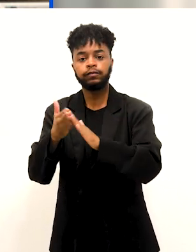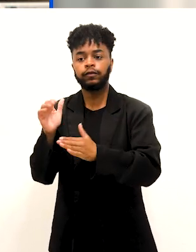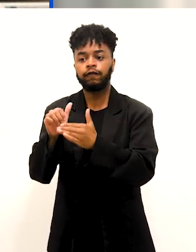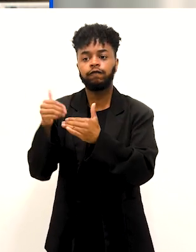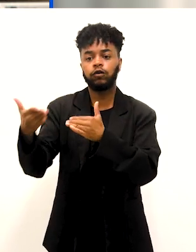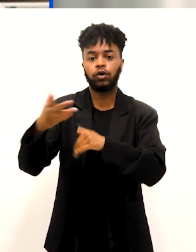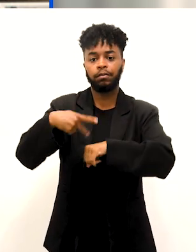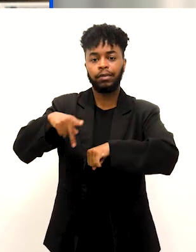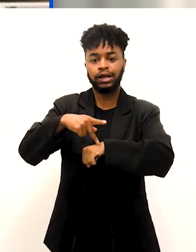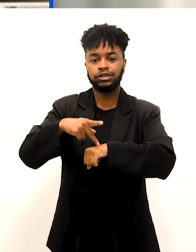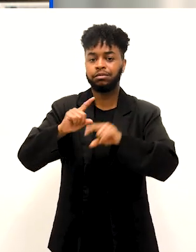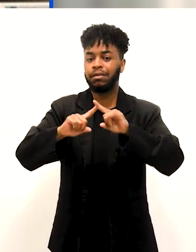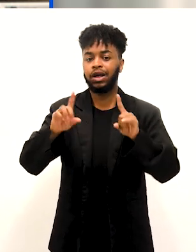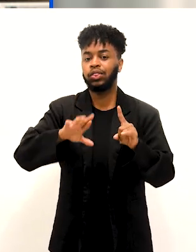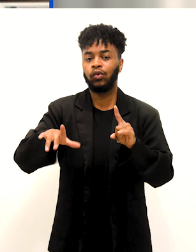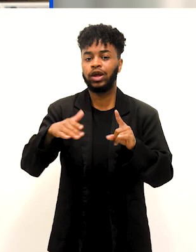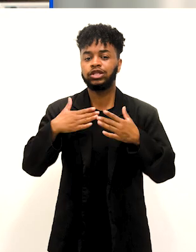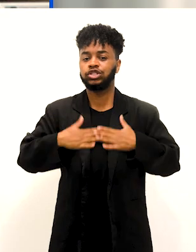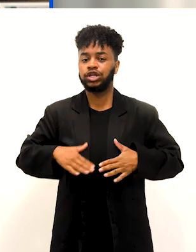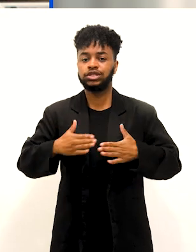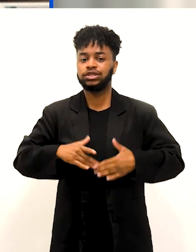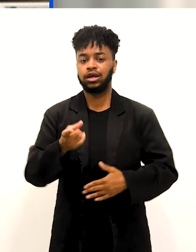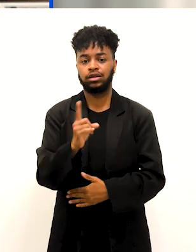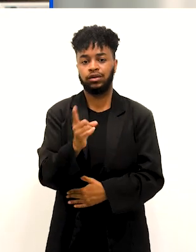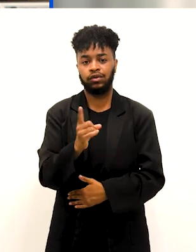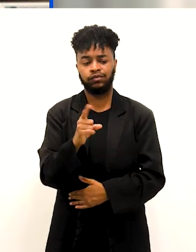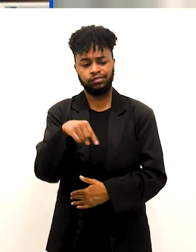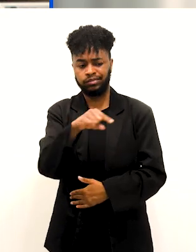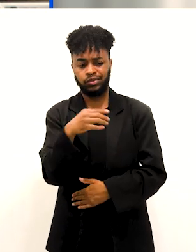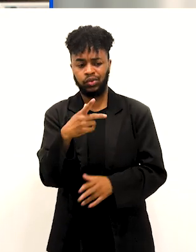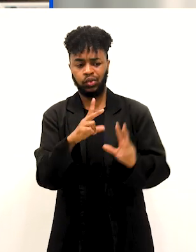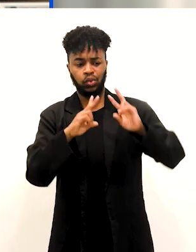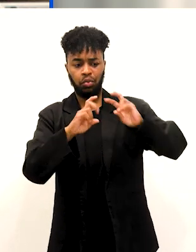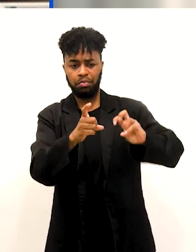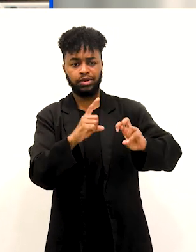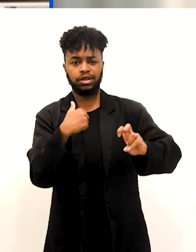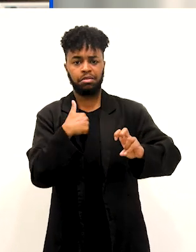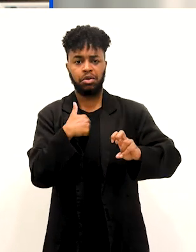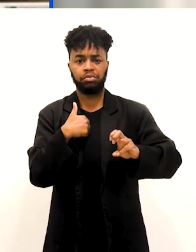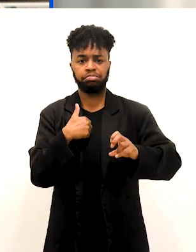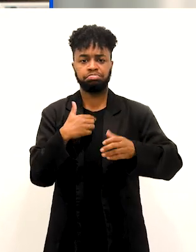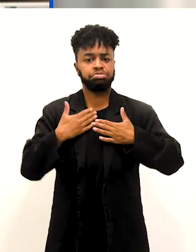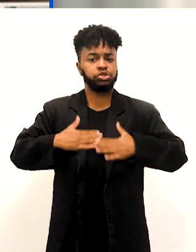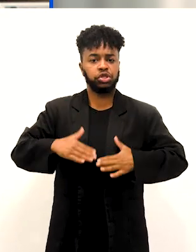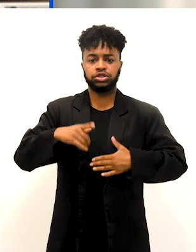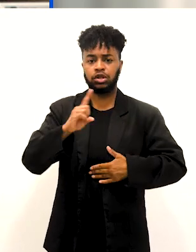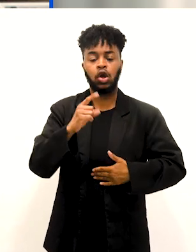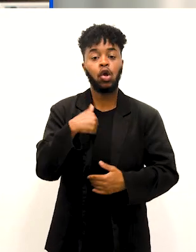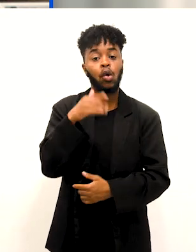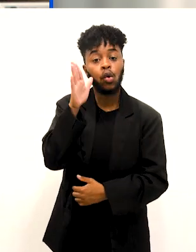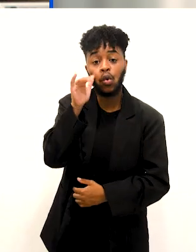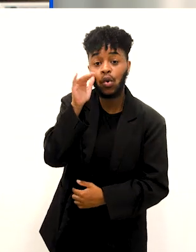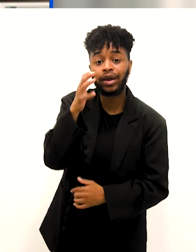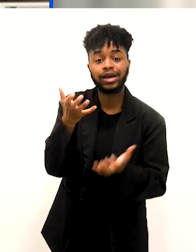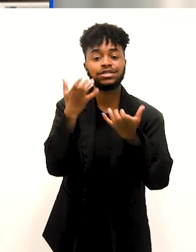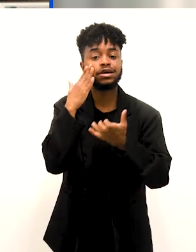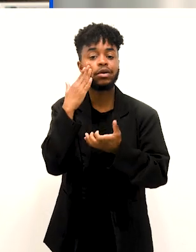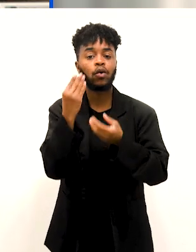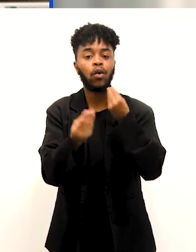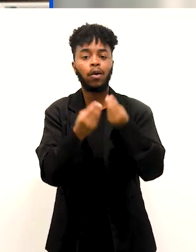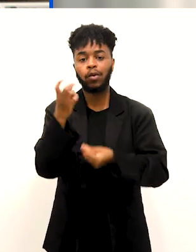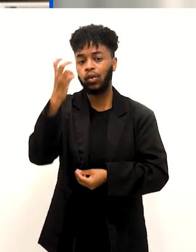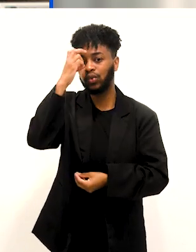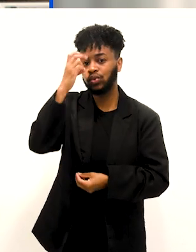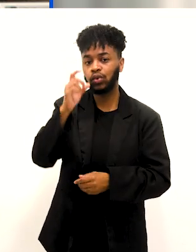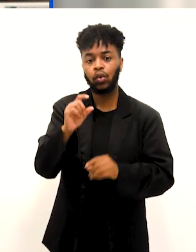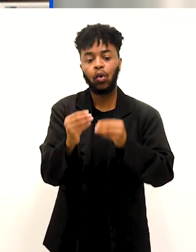país com frequência, mas não é viajar para descansar. Nunca vão me ver numa espreguiçadeira, numa viagem de férias. Eu sou muito curioso pela cultura, pela